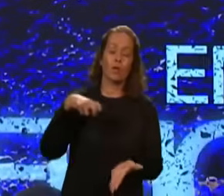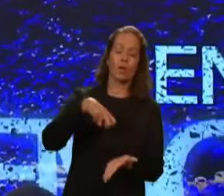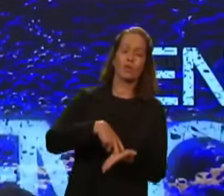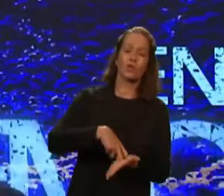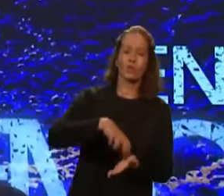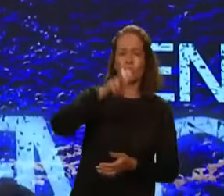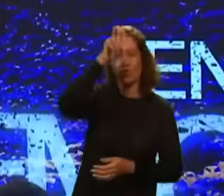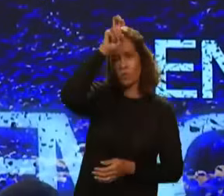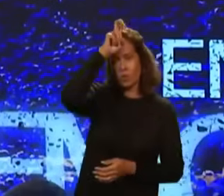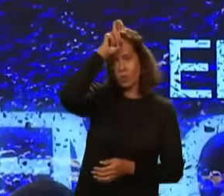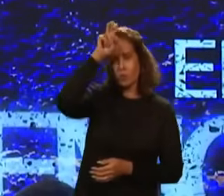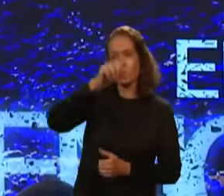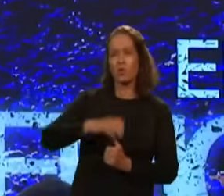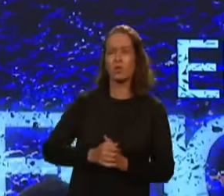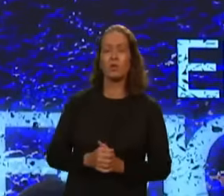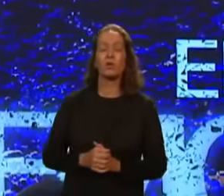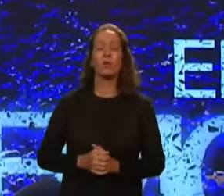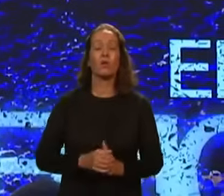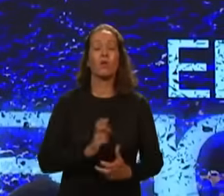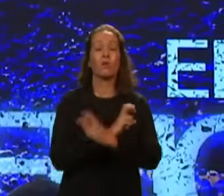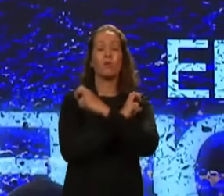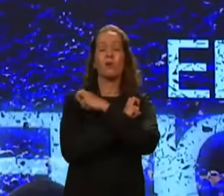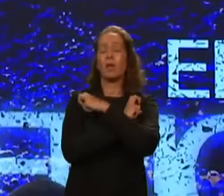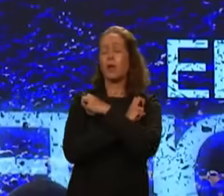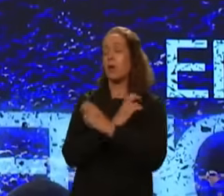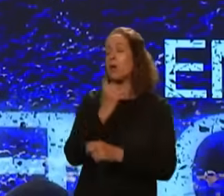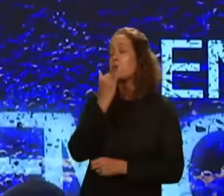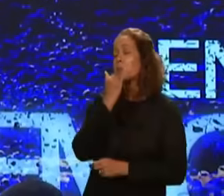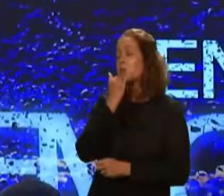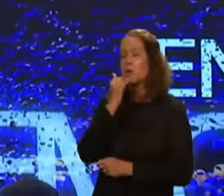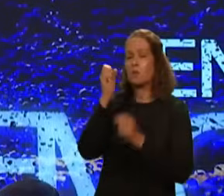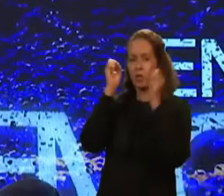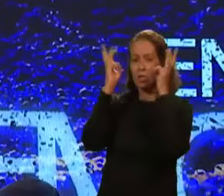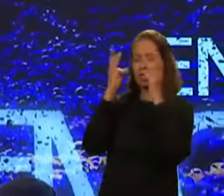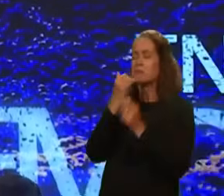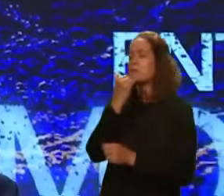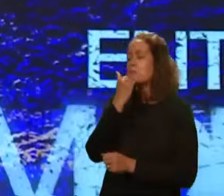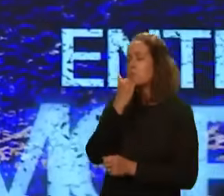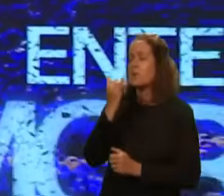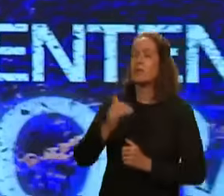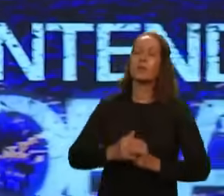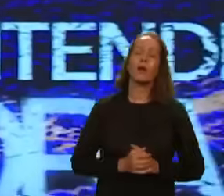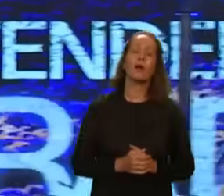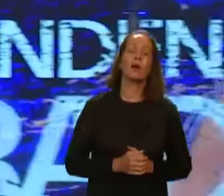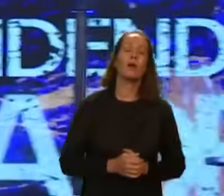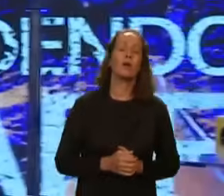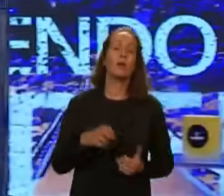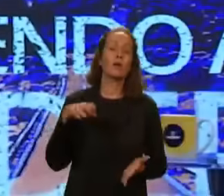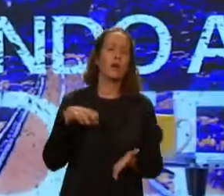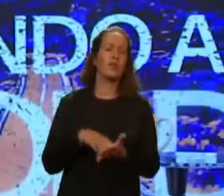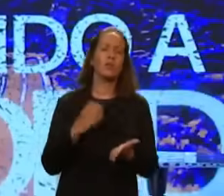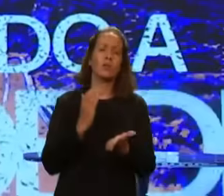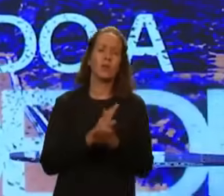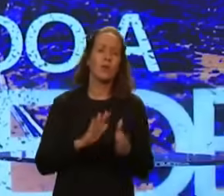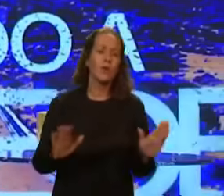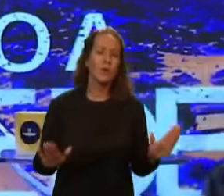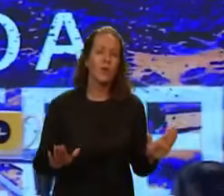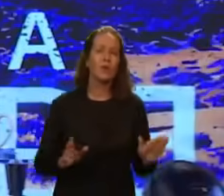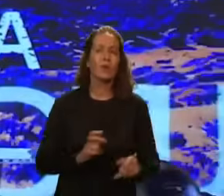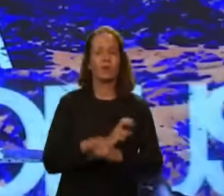mundo: ai, o faraó pedia perdão para Moisés. Quando a praga ia embora, o faraó acendia outro baseado.